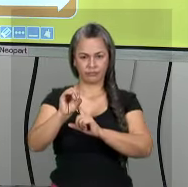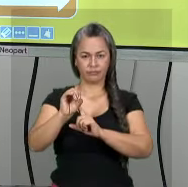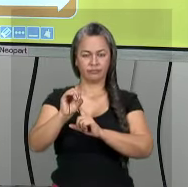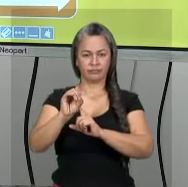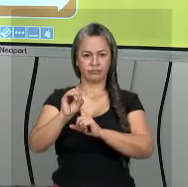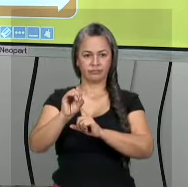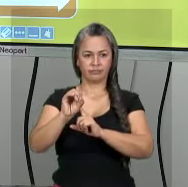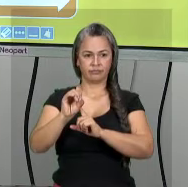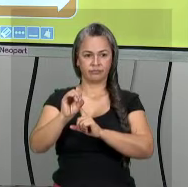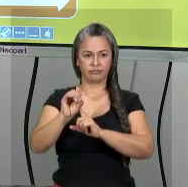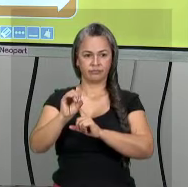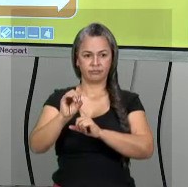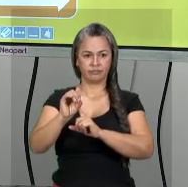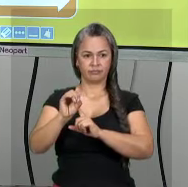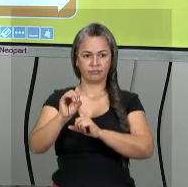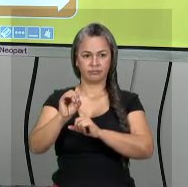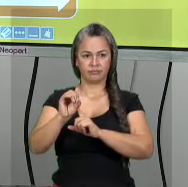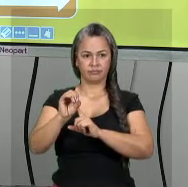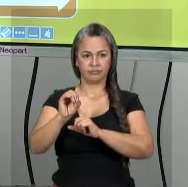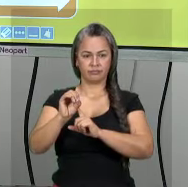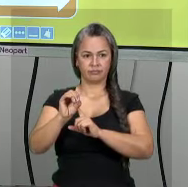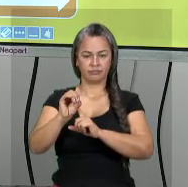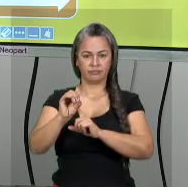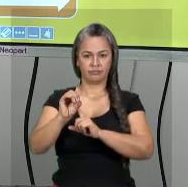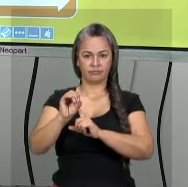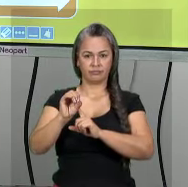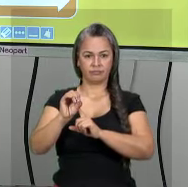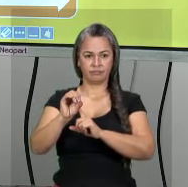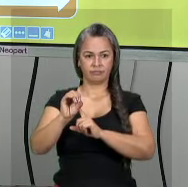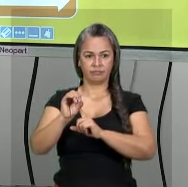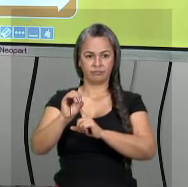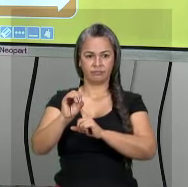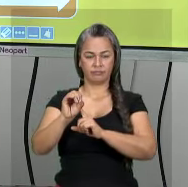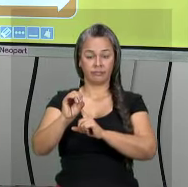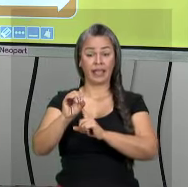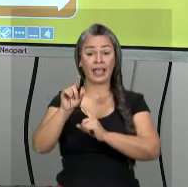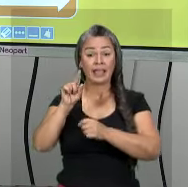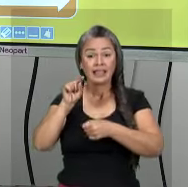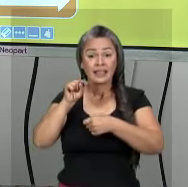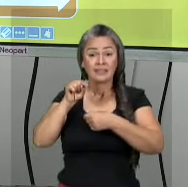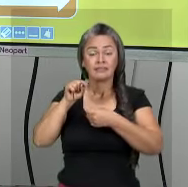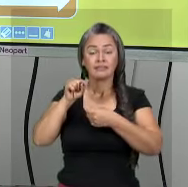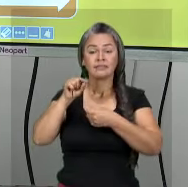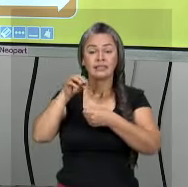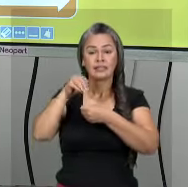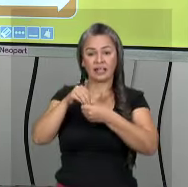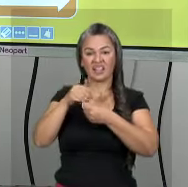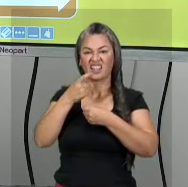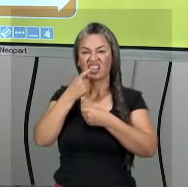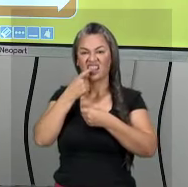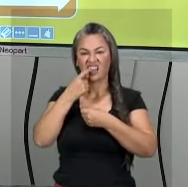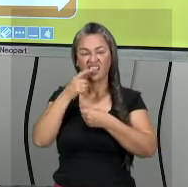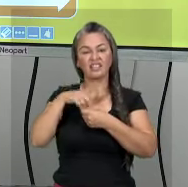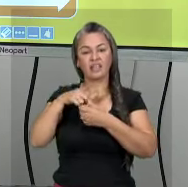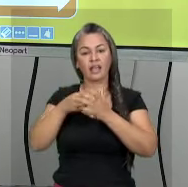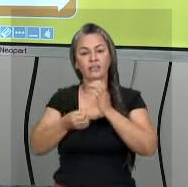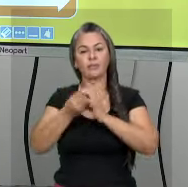exemplo, o fêmur, e dentro do osso vai ocorrer a produção das células sanguíneas.